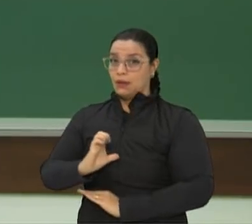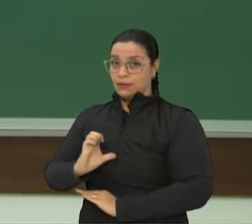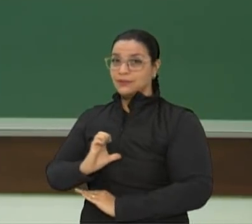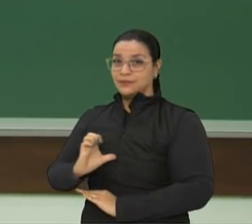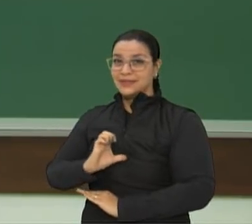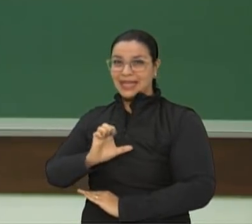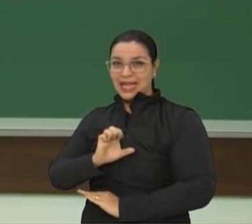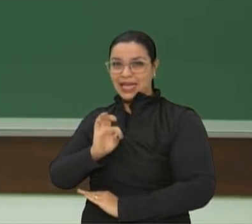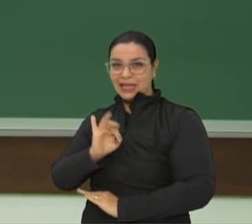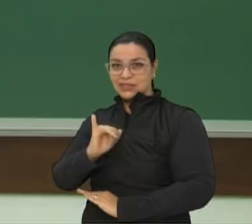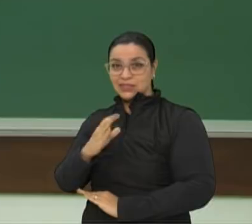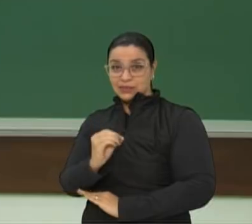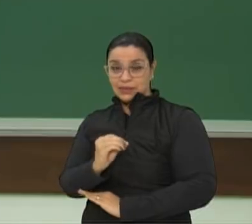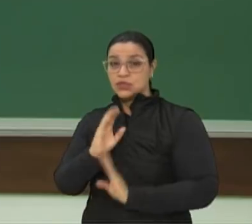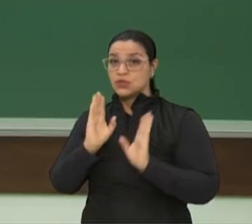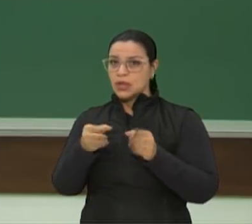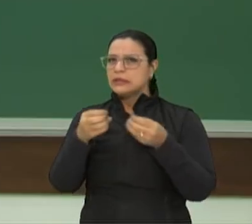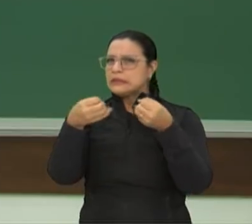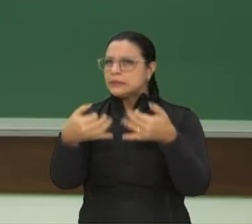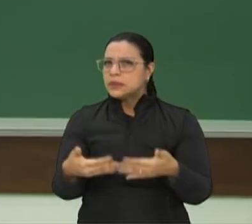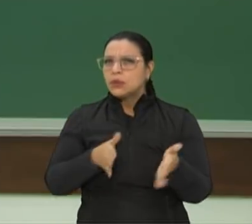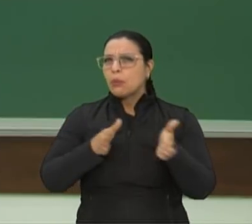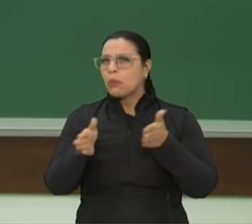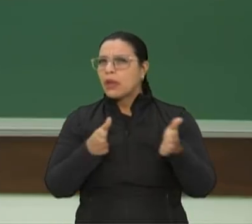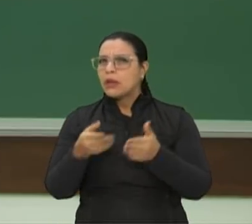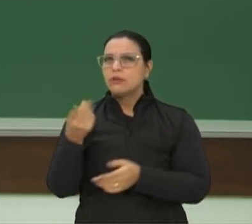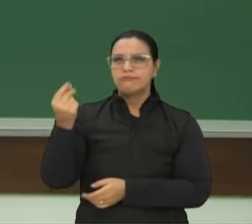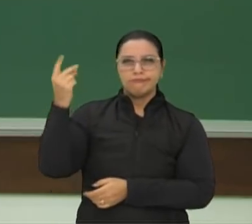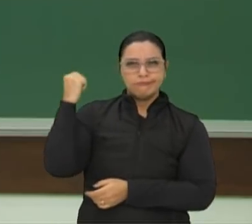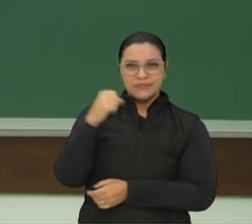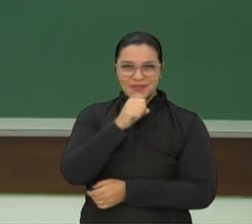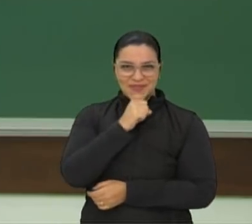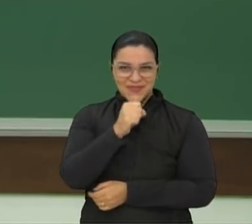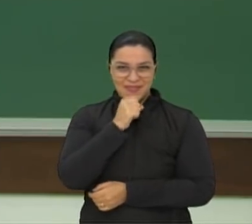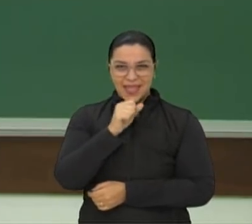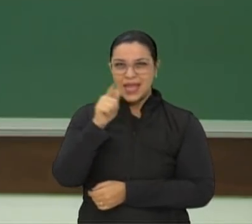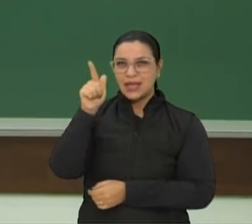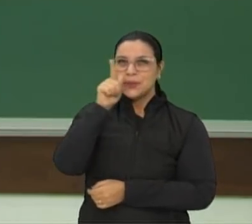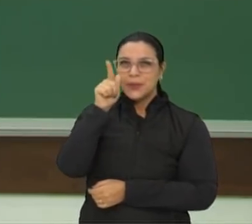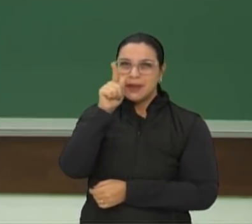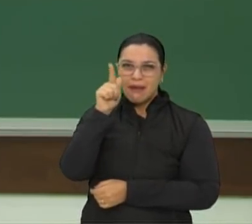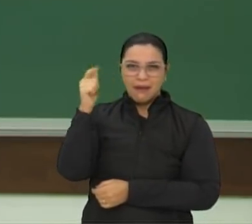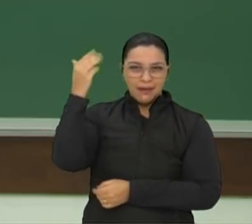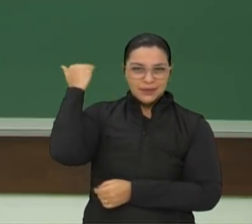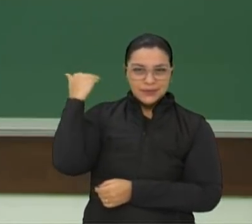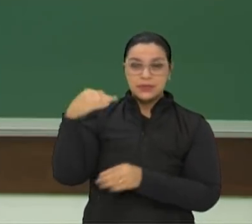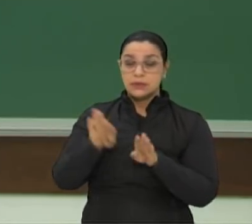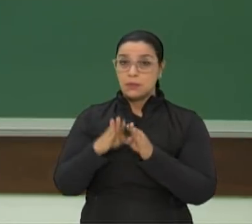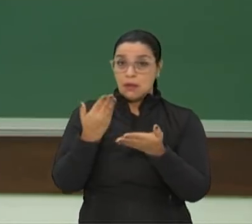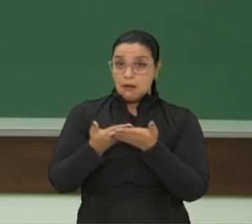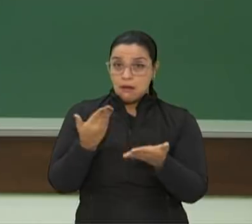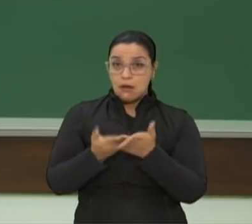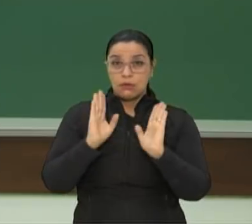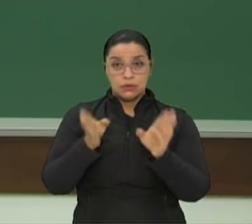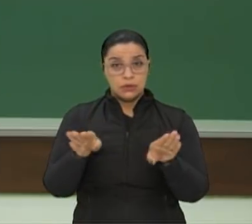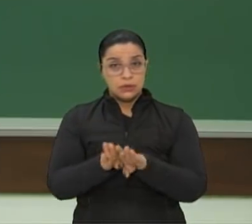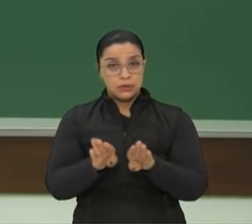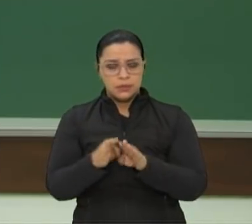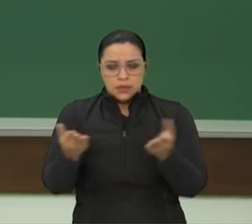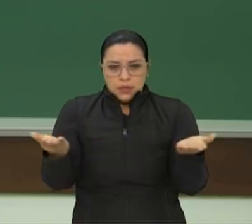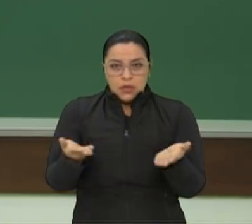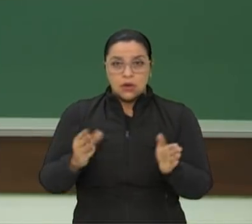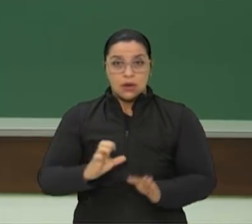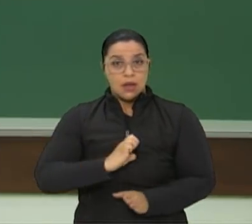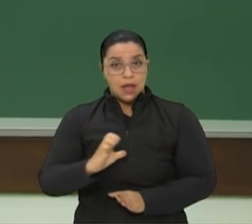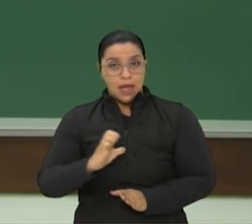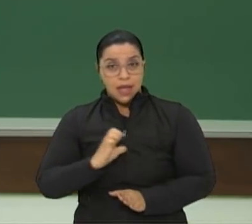mesmo? Já passamos pela ética no período antigo, da antiguidade grega. Vimos durante nossas aulas, as nossas últimas aulas, a